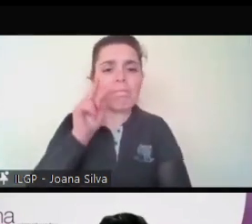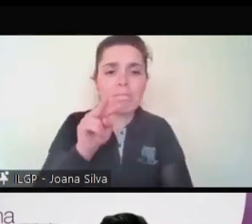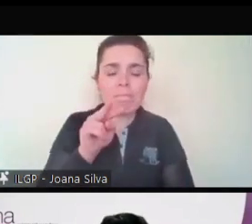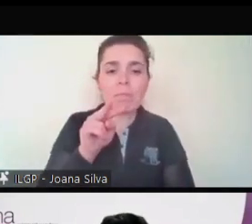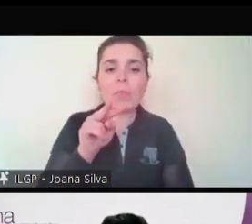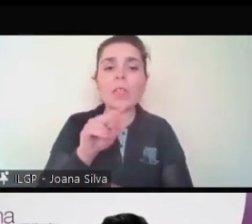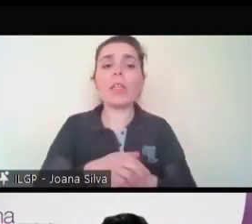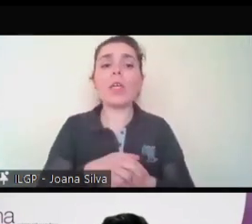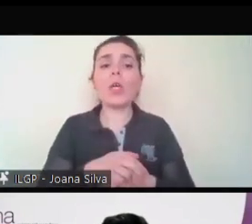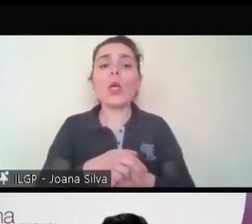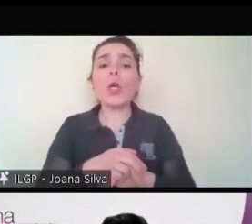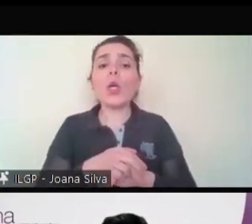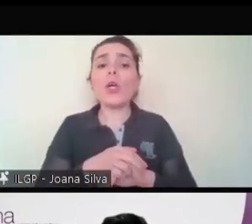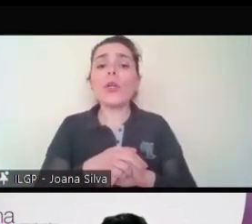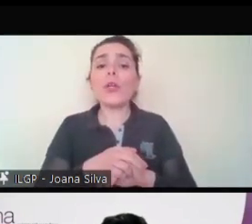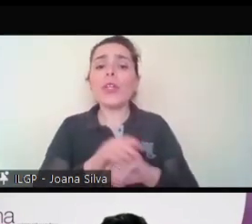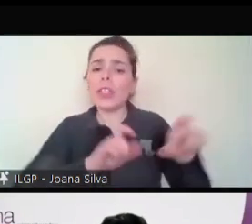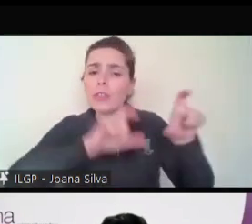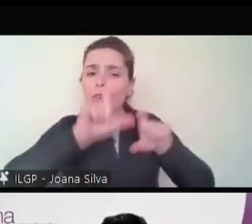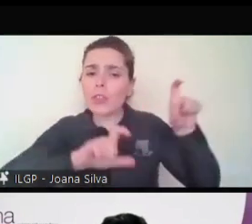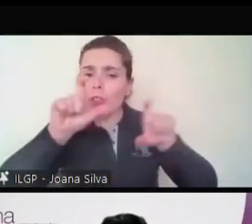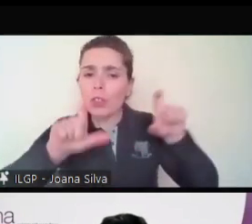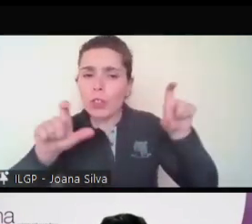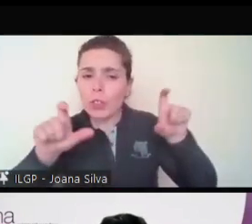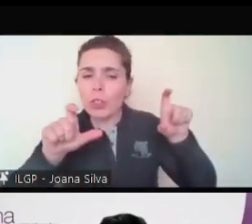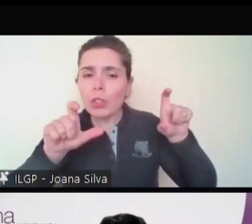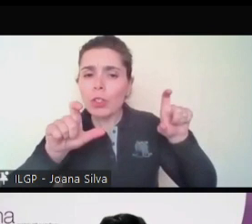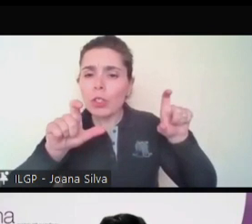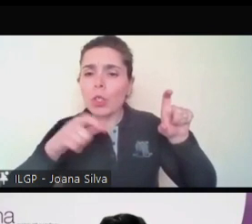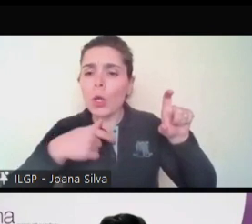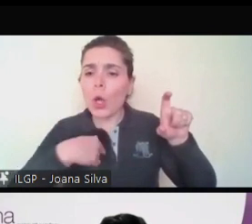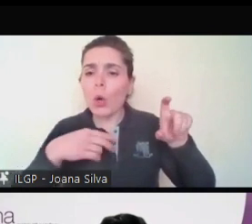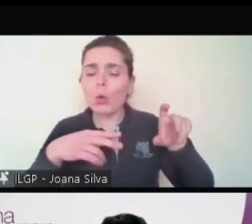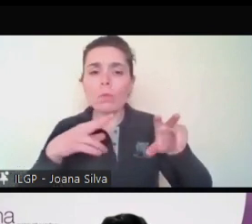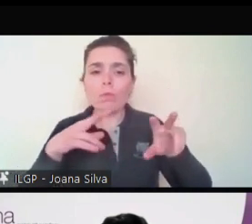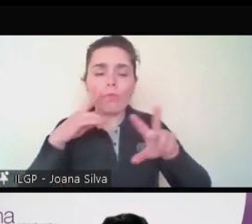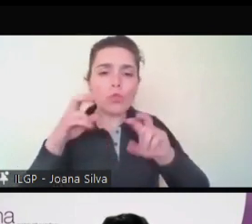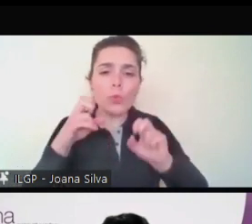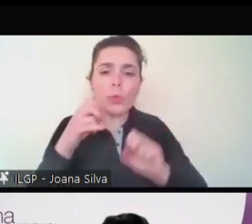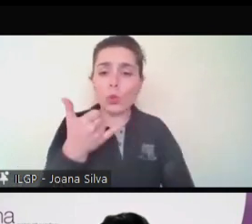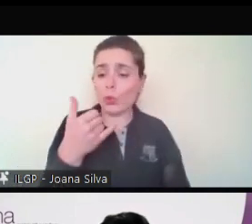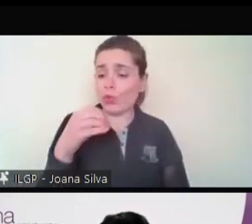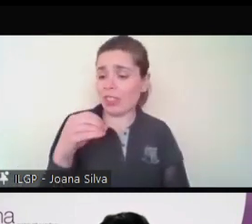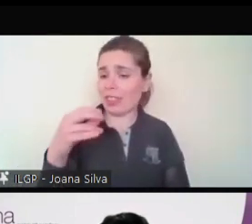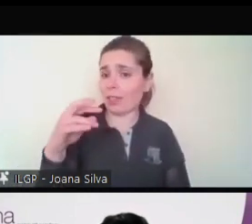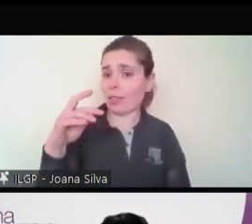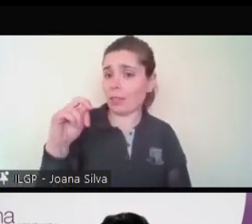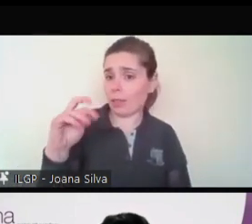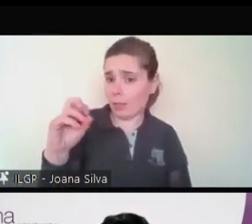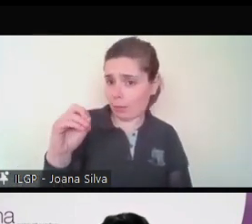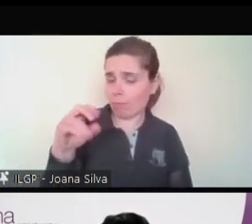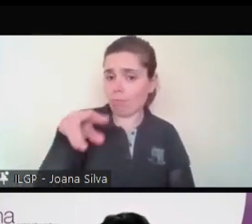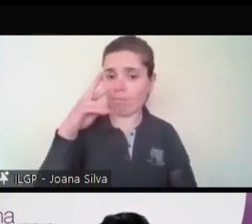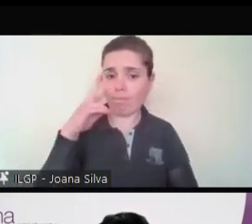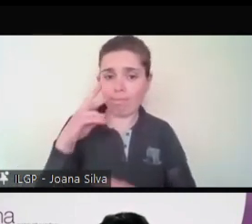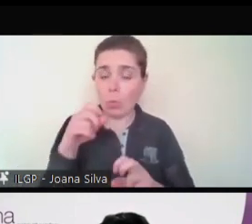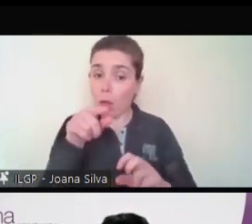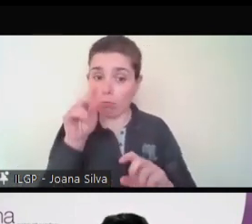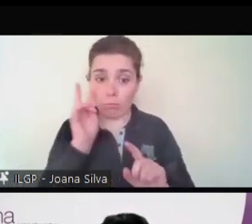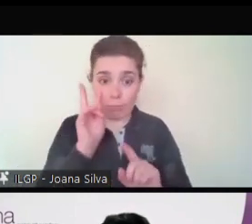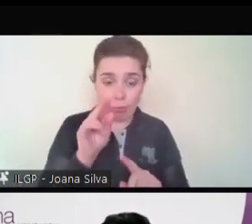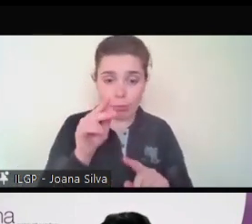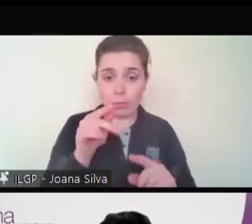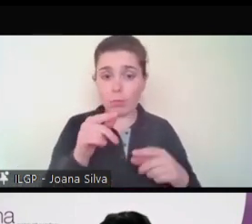Observatório que vocês podem encontrar no Encode 2030 e, portanto, só para dar uma nota de que, como aqui vem, em